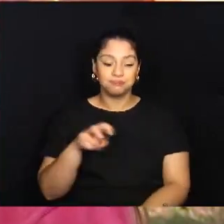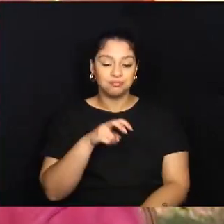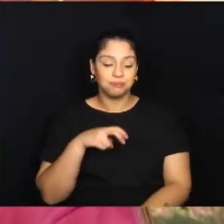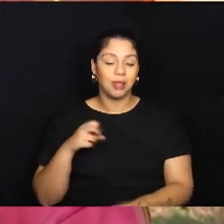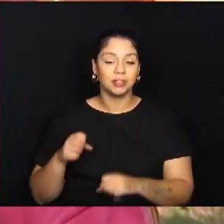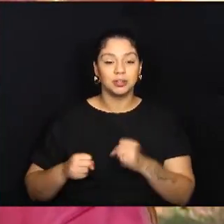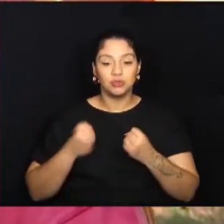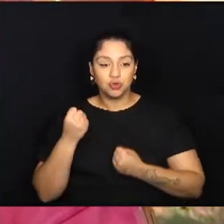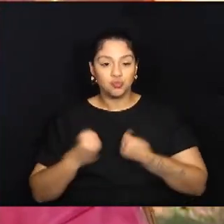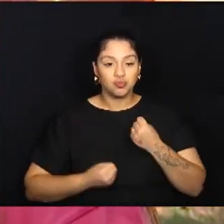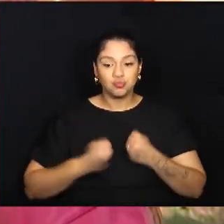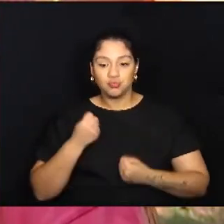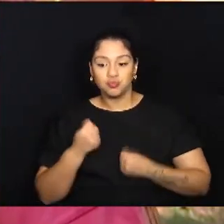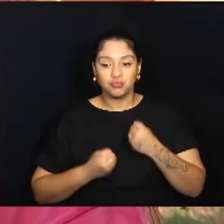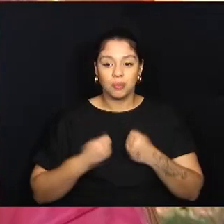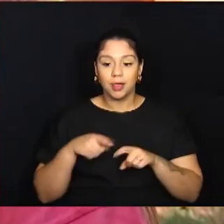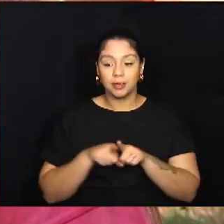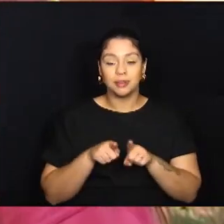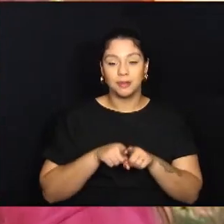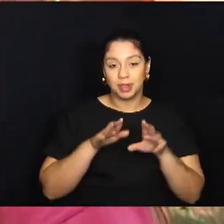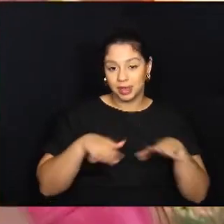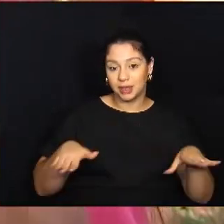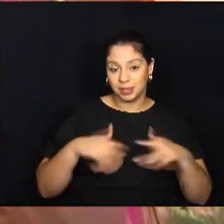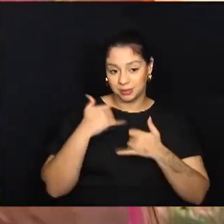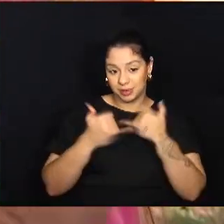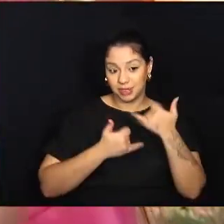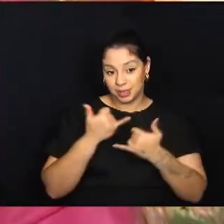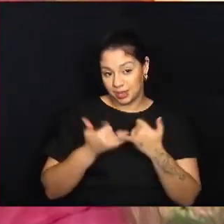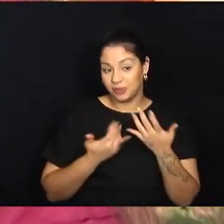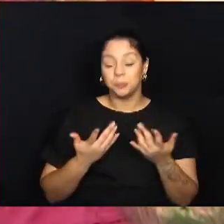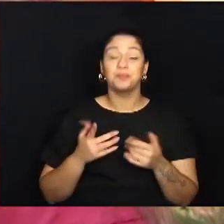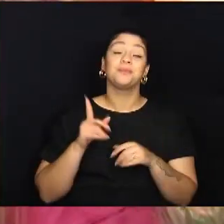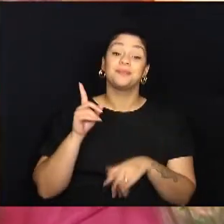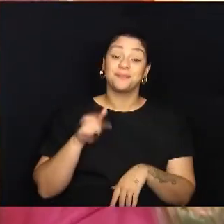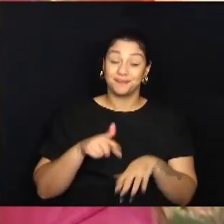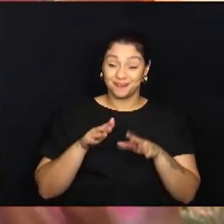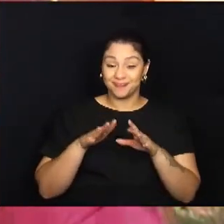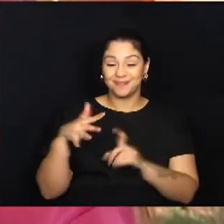as crianças também a parte de brinquedo. Então, assim, é uma praça num lugar